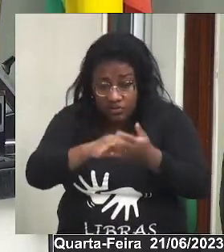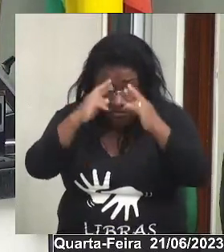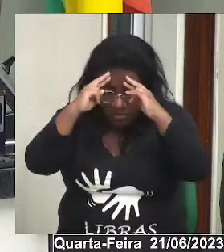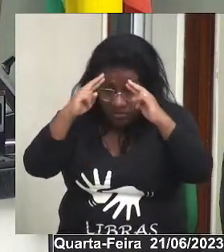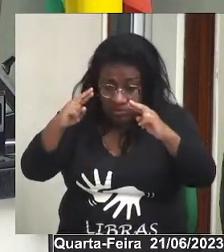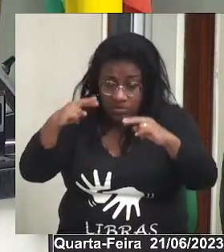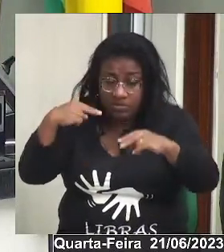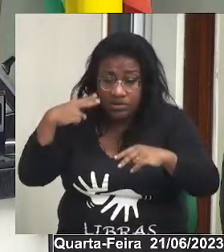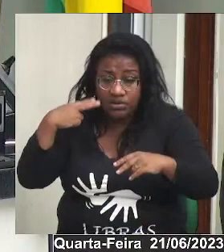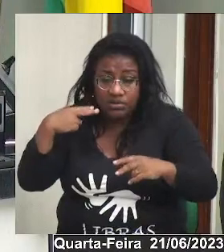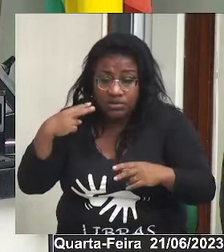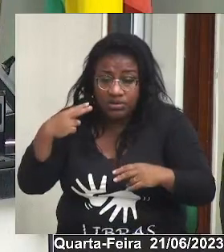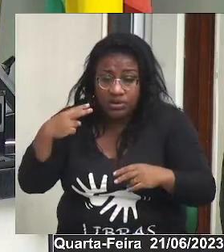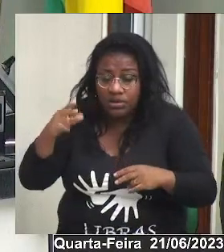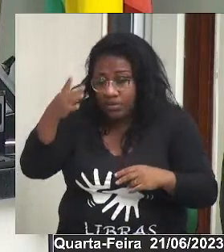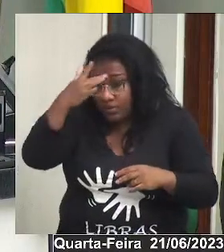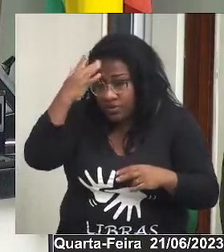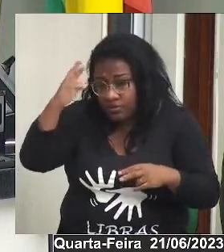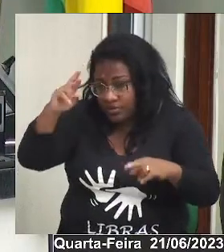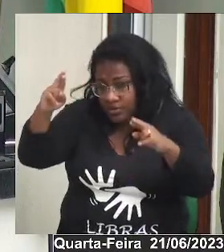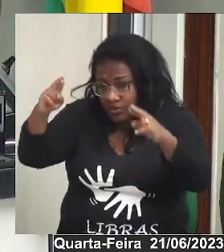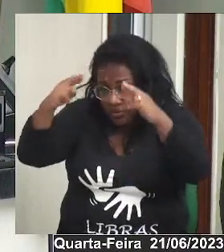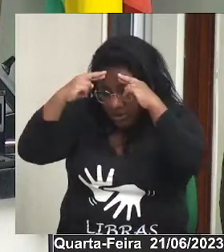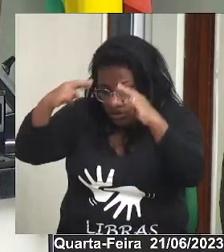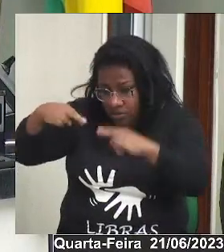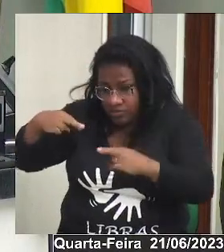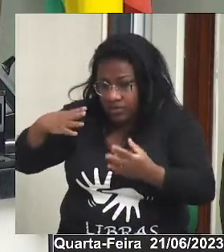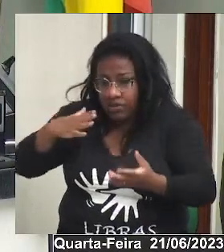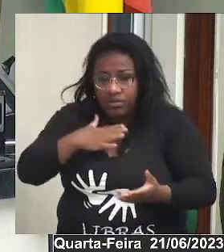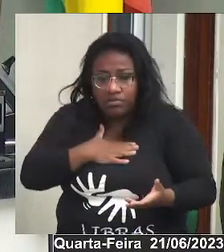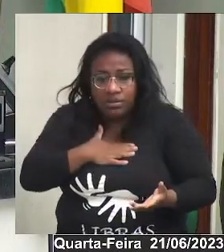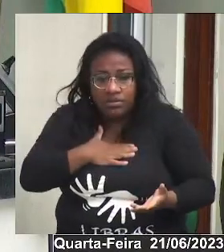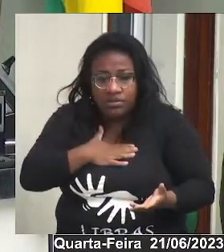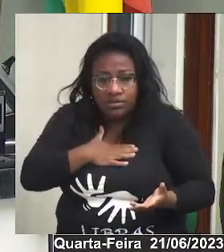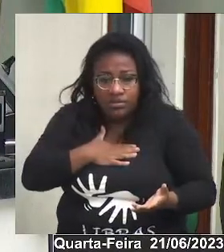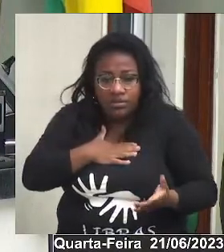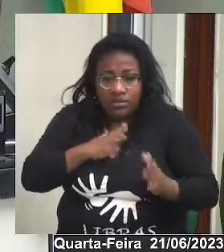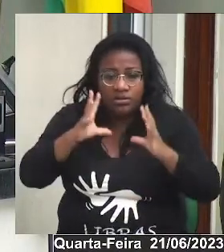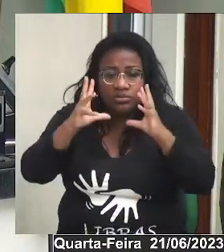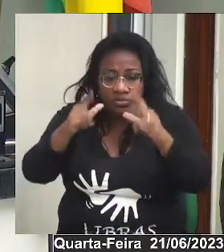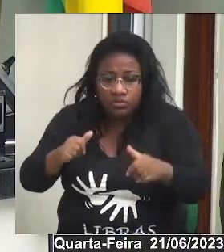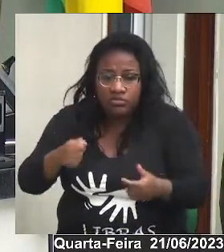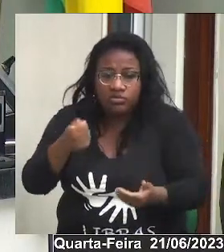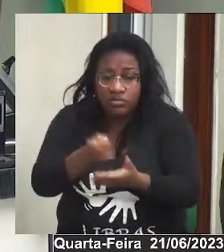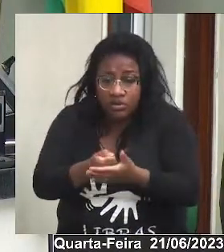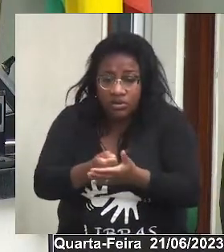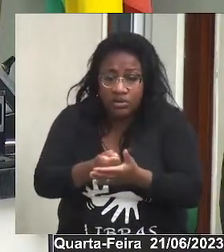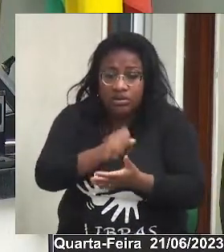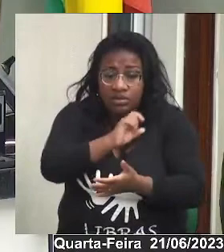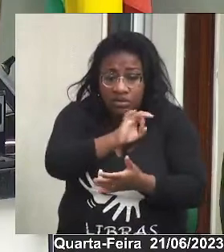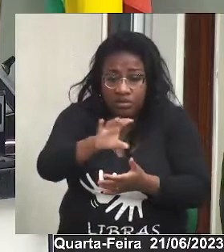a mesma coisa um de vocês desrespeitar um vereador, respeitar um cidadão. Todos vão pagar?